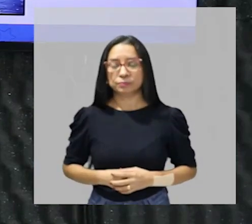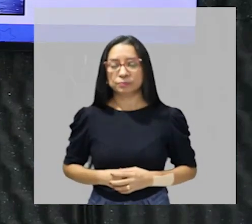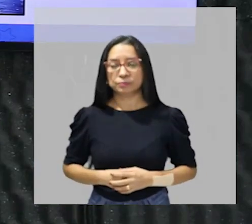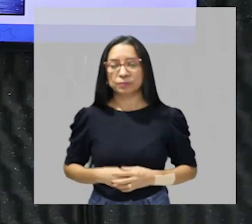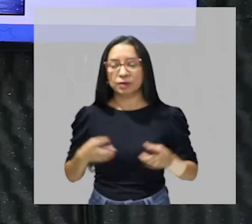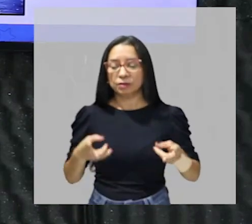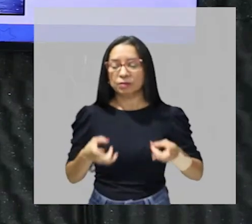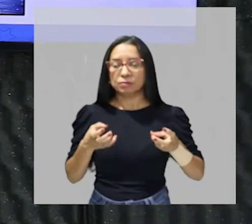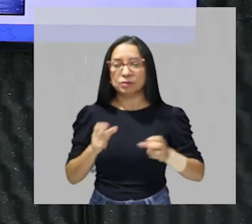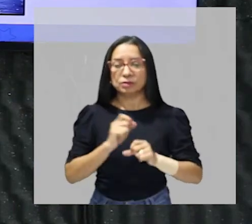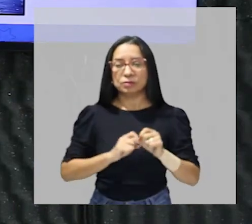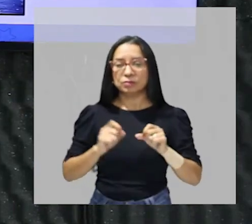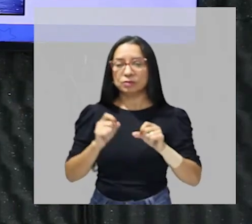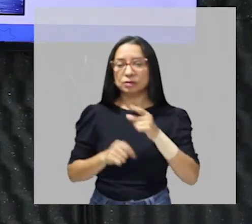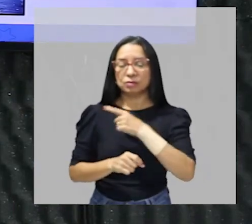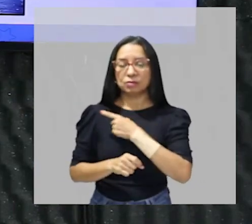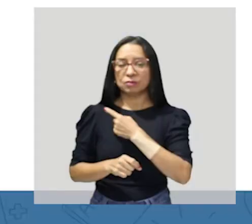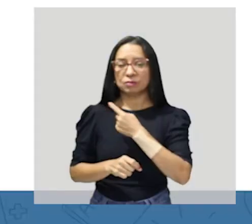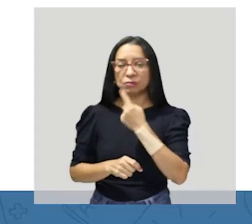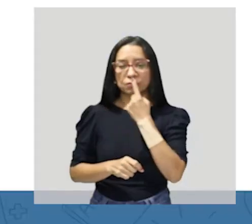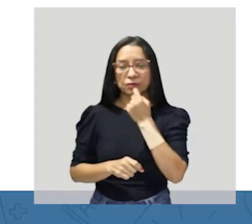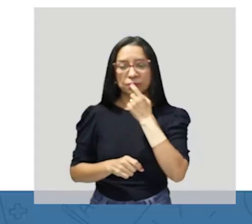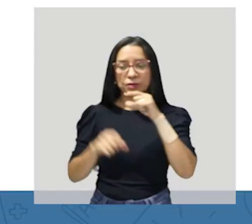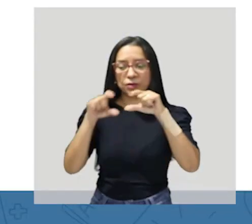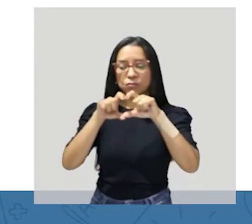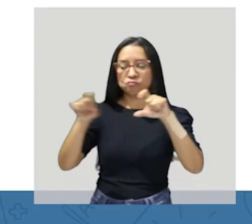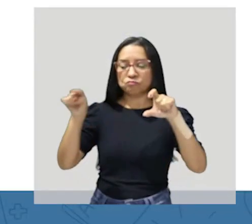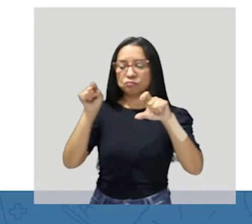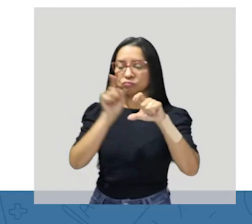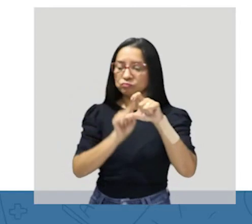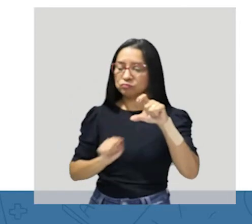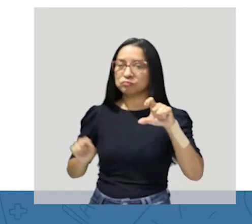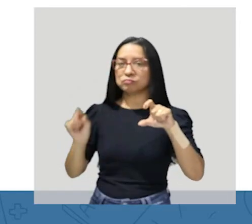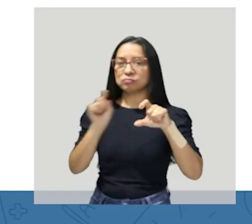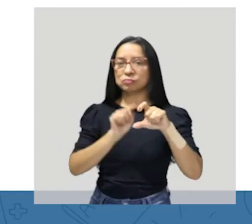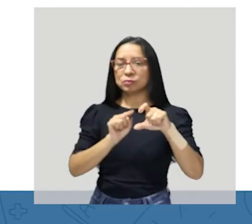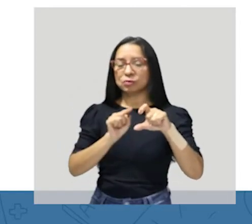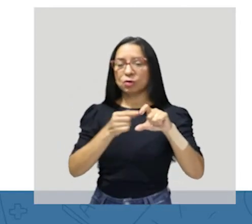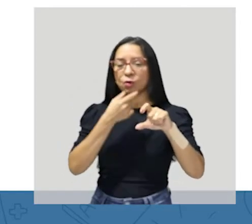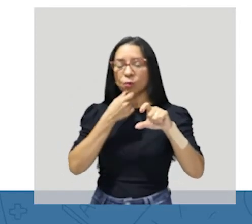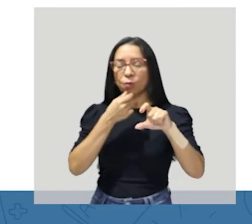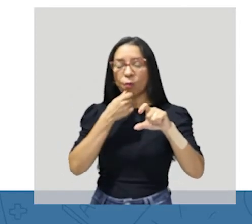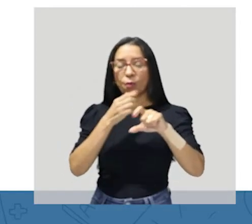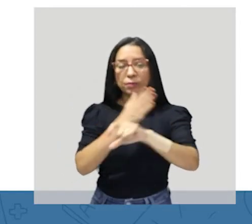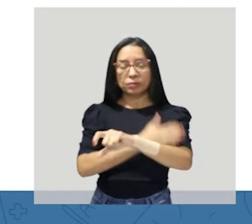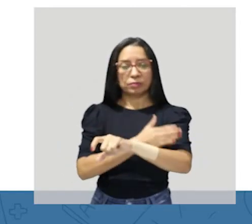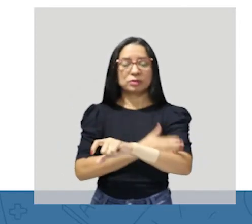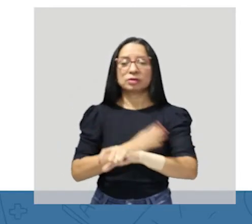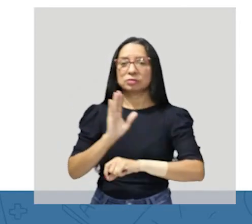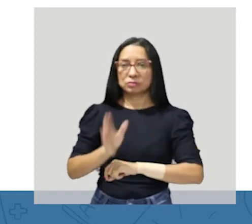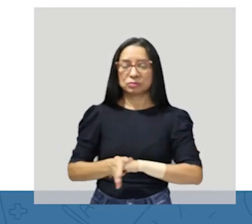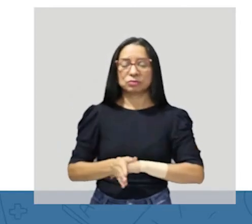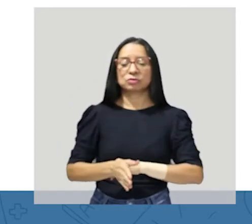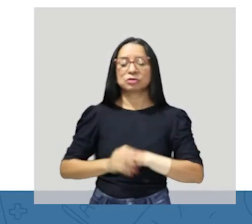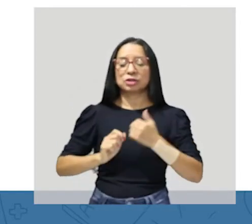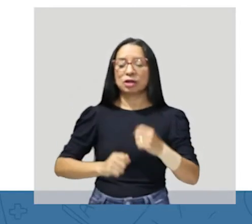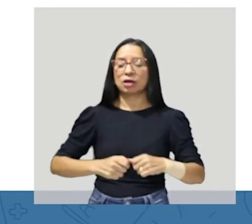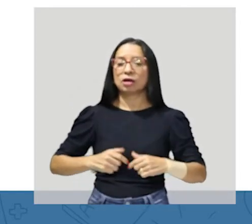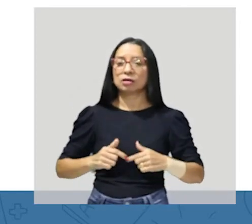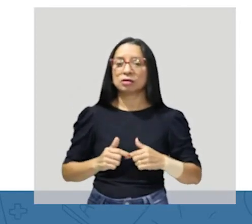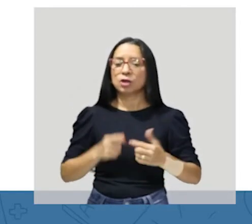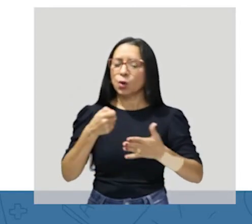Então, perceba que eu circulei aqui, ó, o que eu falei ainda há pouco. O homem, na pré-histórica, ele já lutava, mas de forma